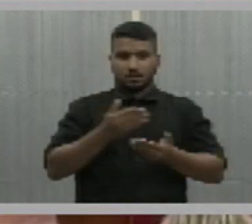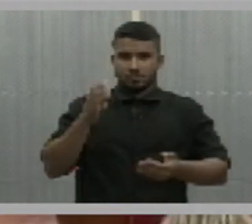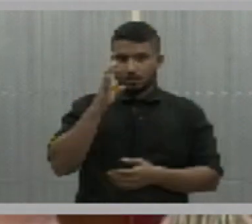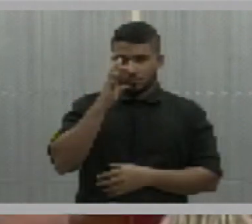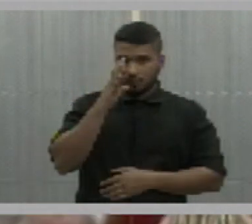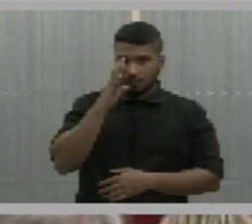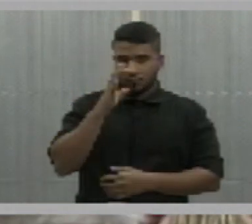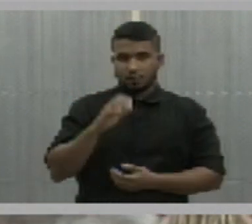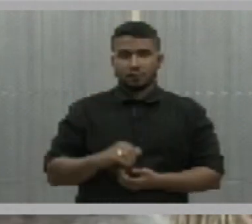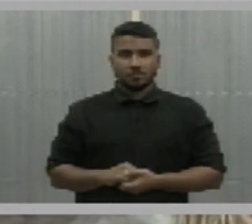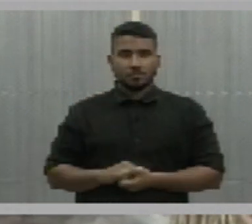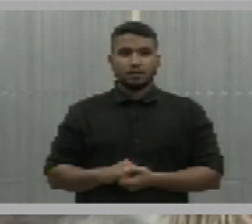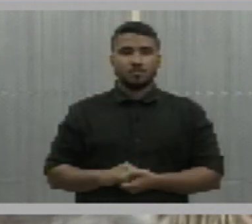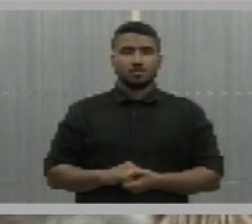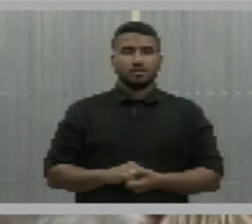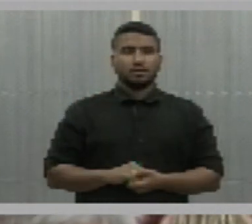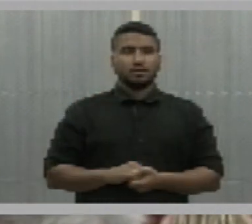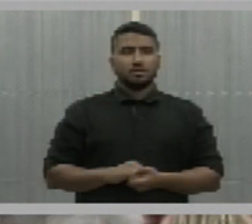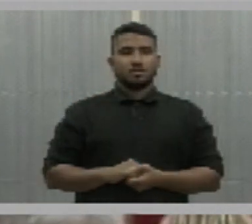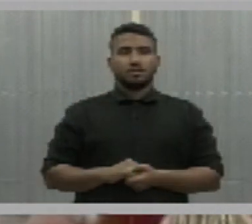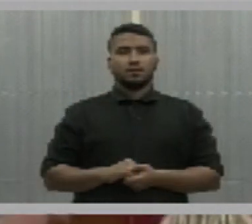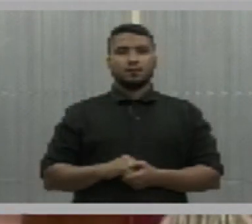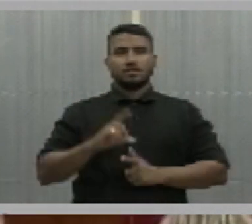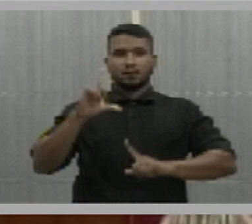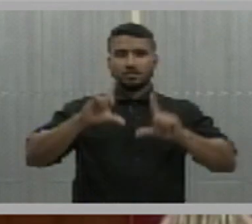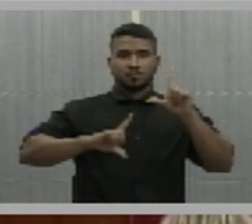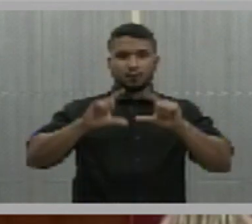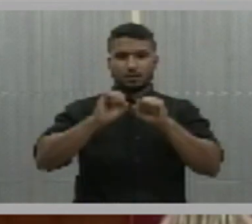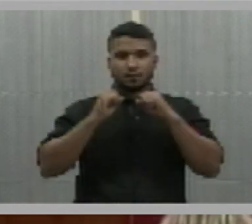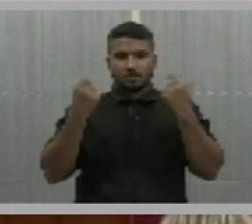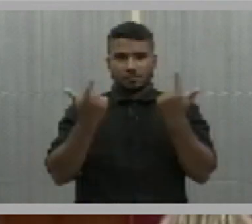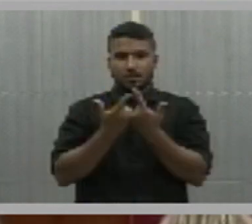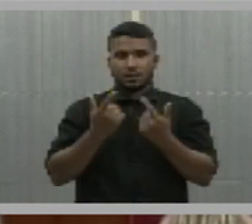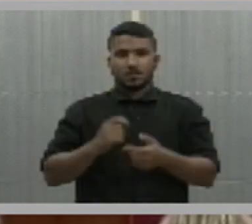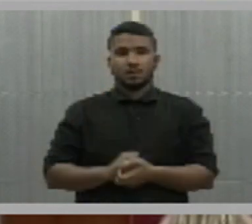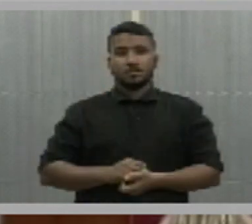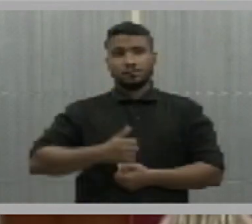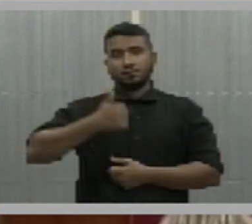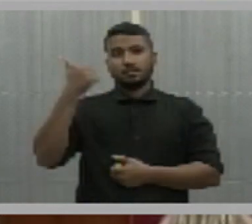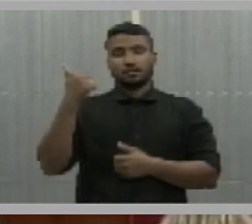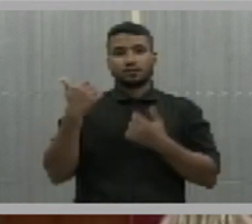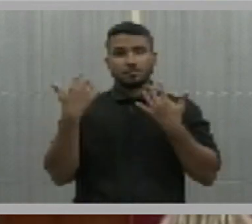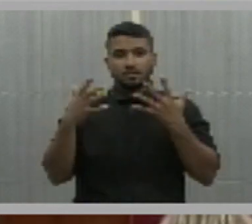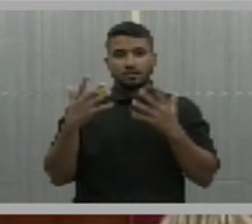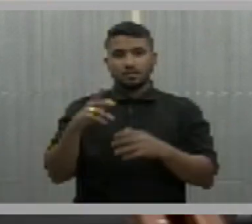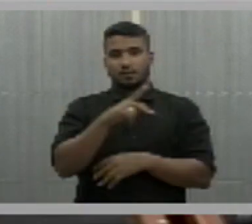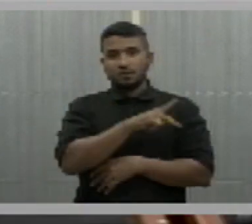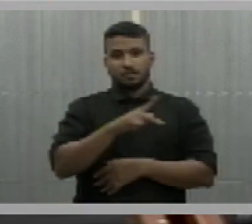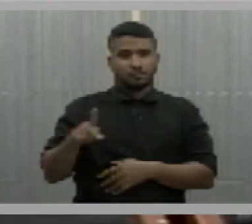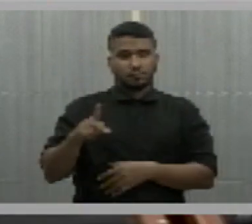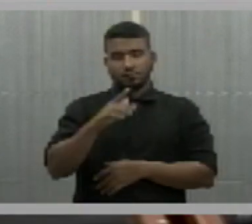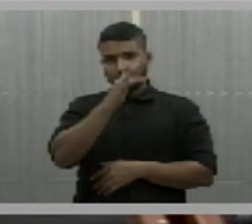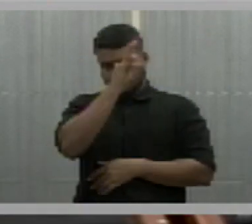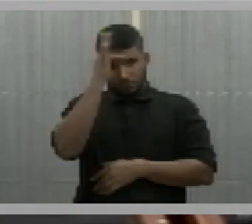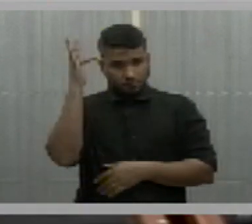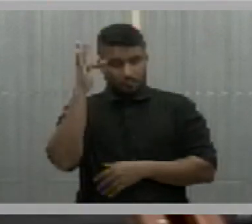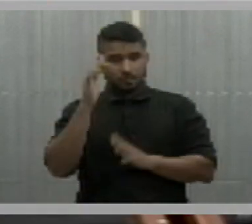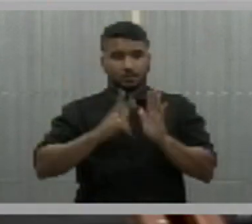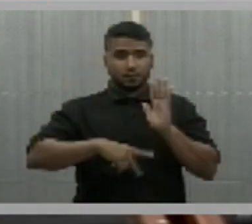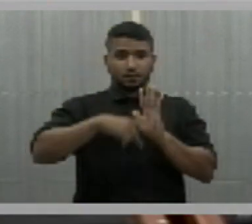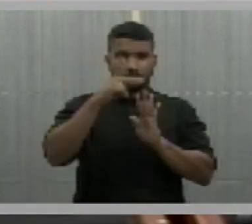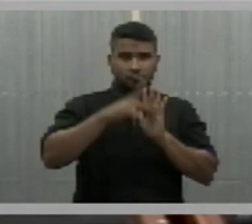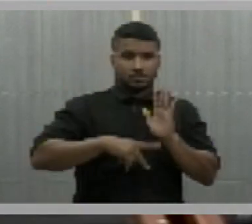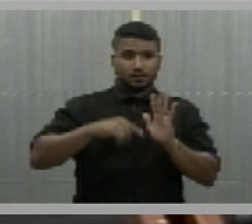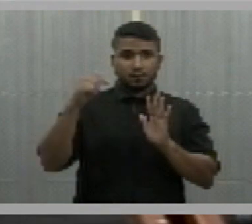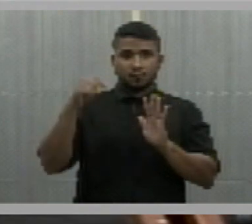assistindo pela TV Assembleia. Primeiro, parabenizar o presidente Tifranzé pelos projetos que estão